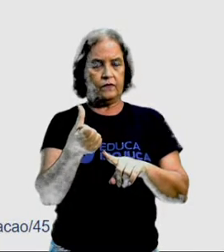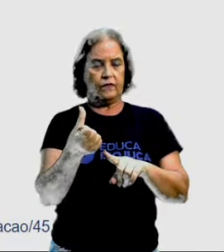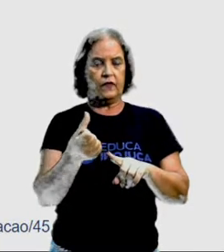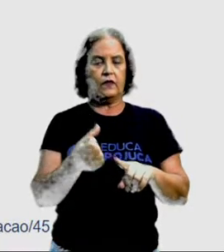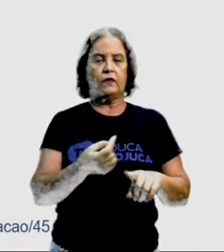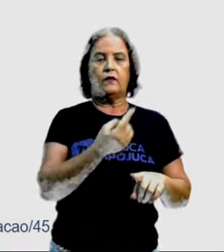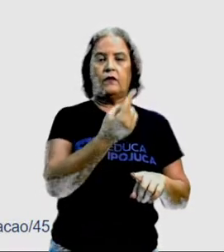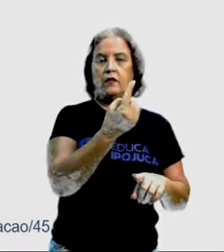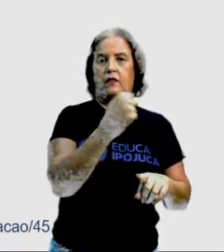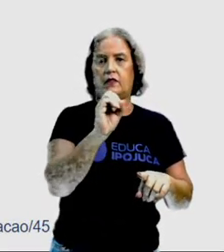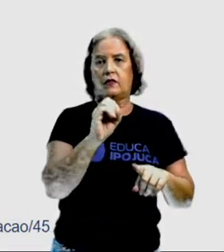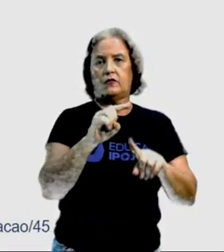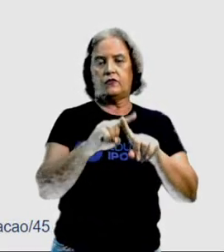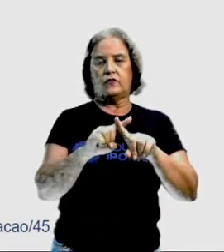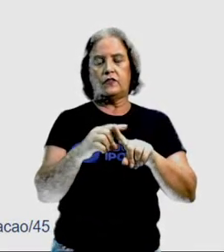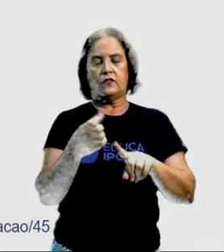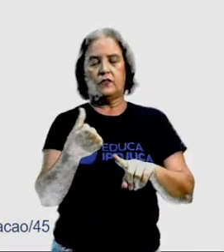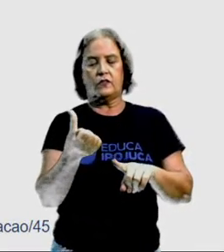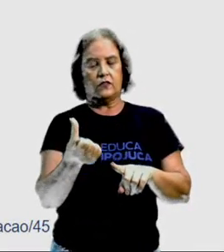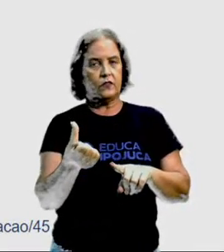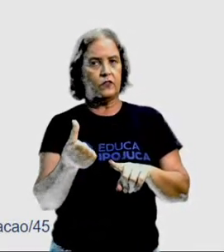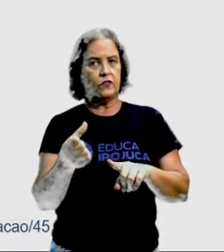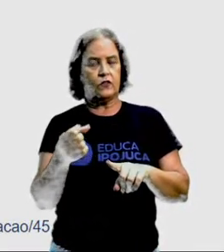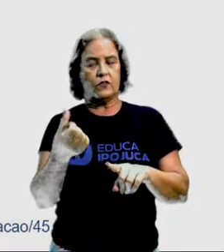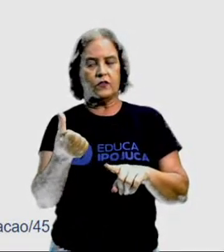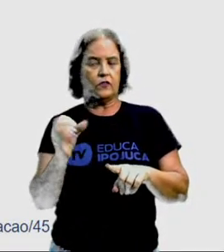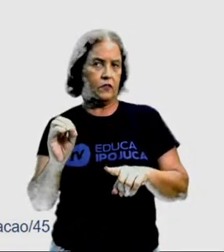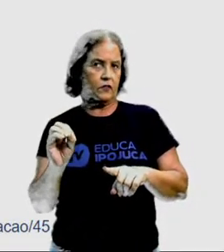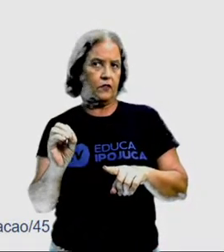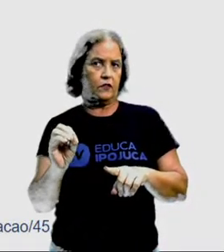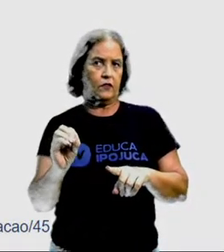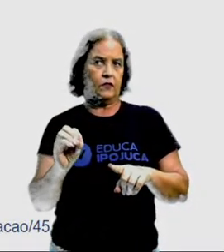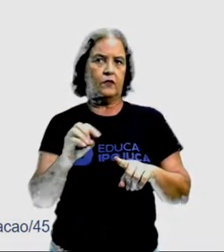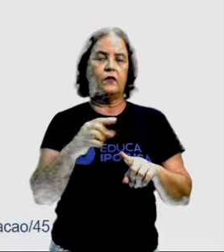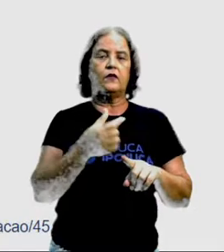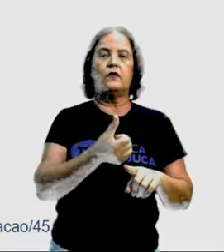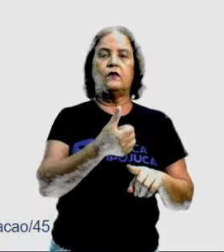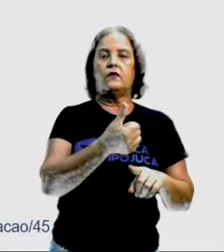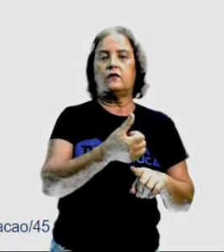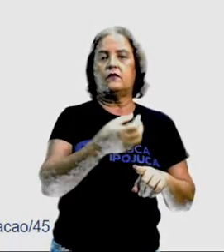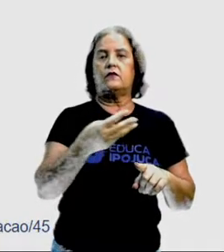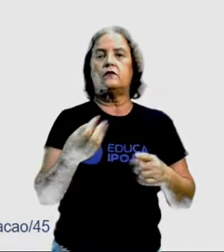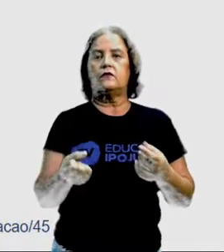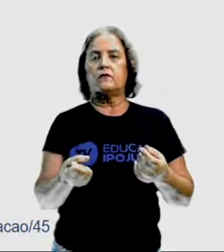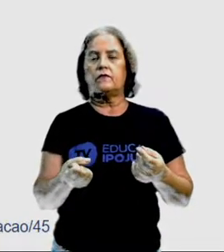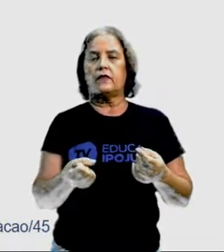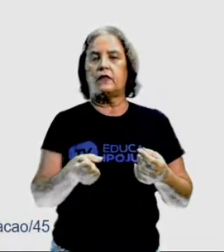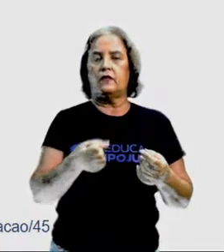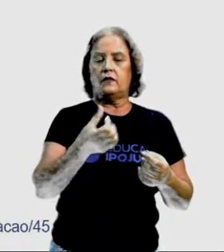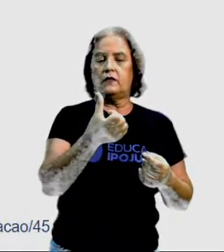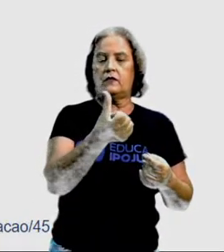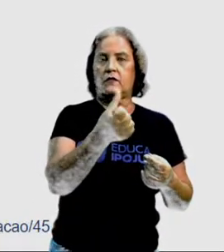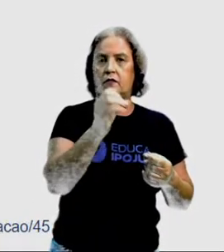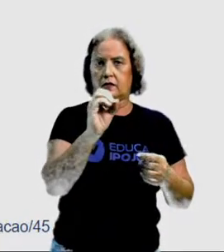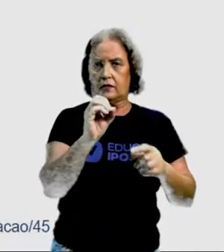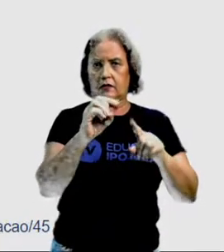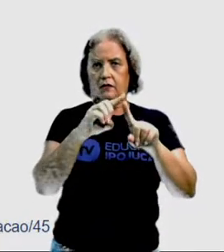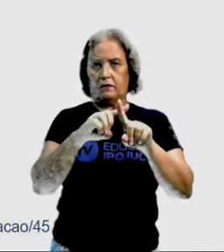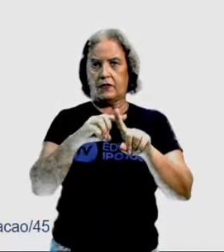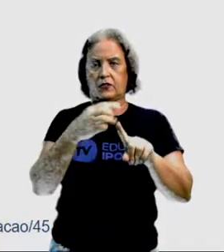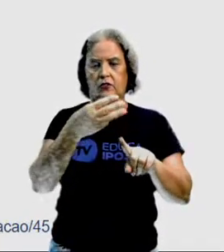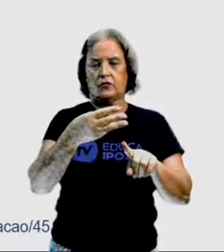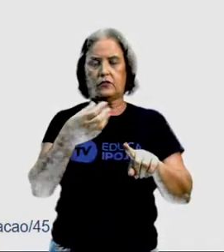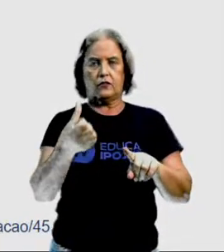10 vezes 6, que é igual a 60, ou 6 vezes 6, que é igual a 36. Então, 60 mais 36 é igual a